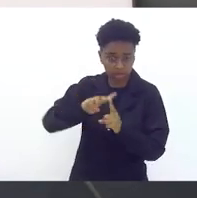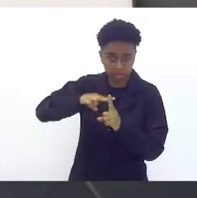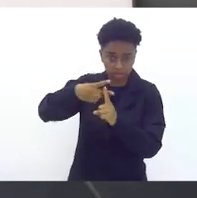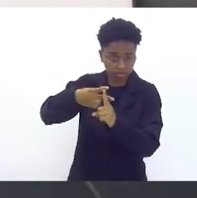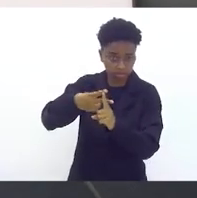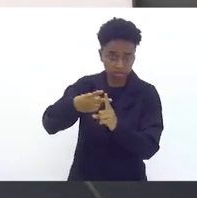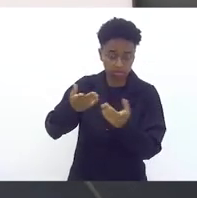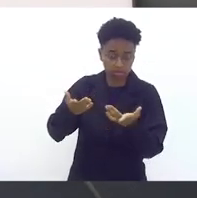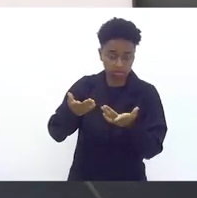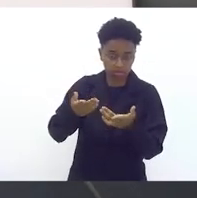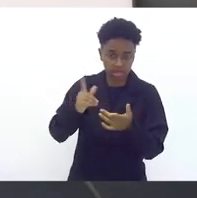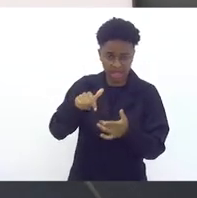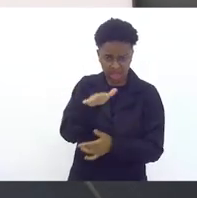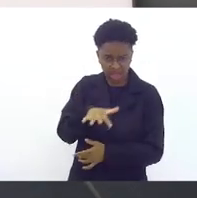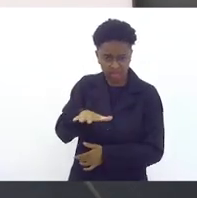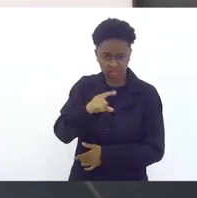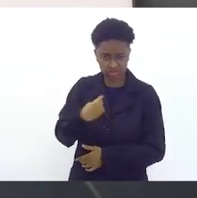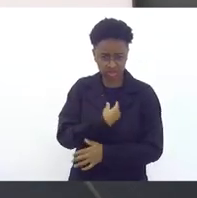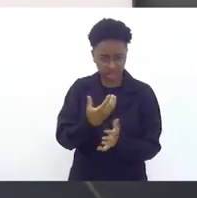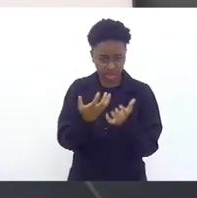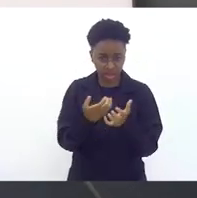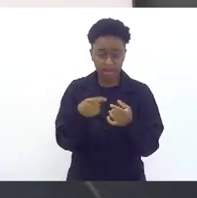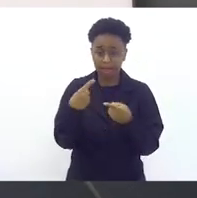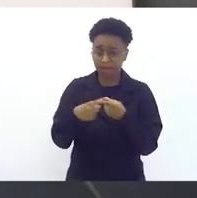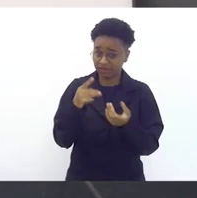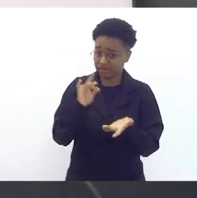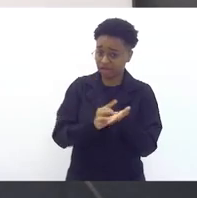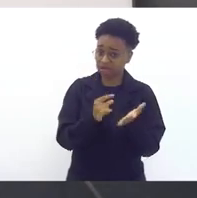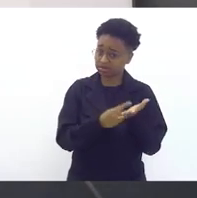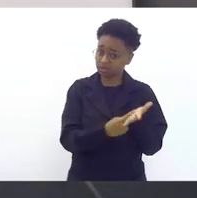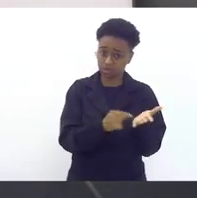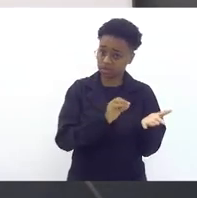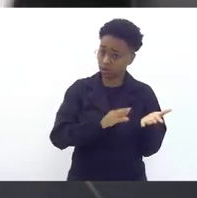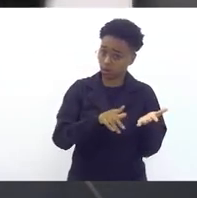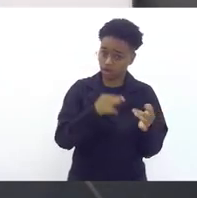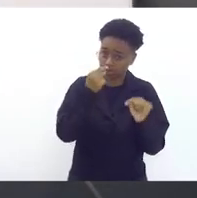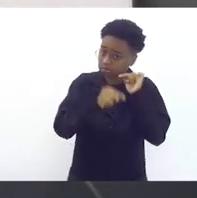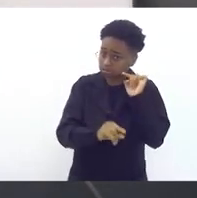o ambiente que se quer? Porque não foi esta a tratativa que nós